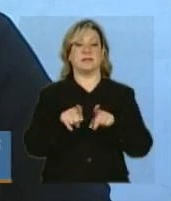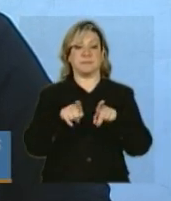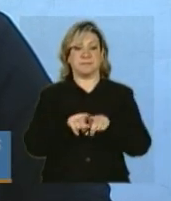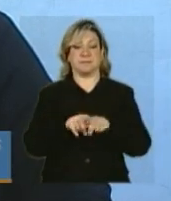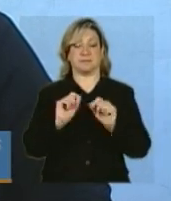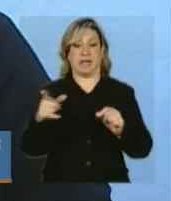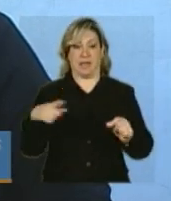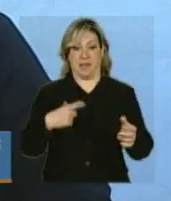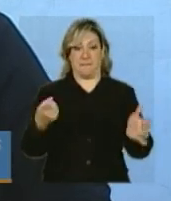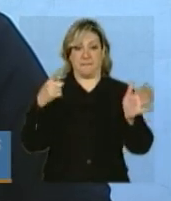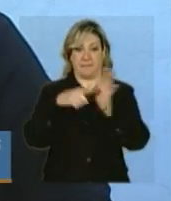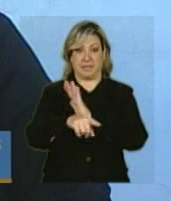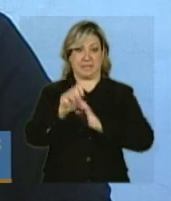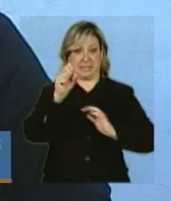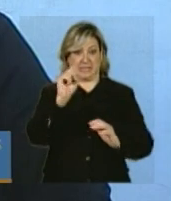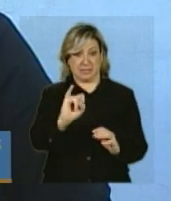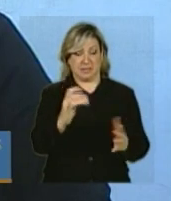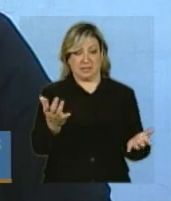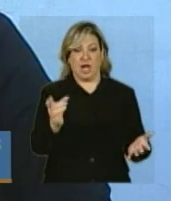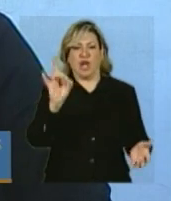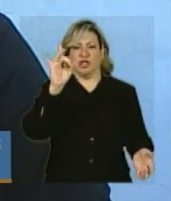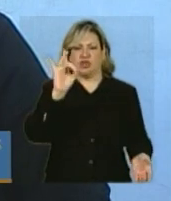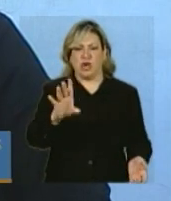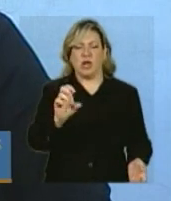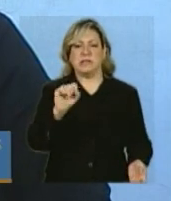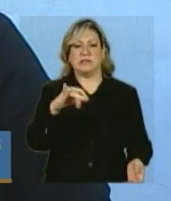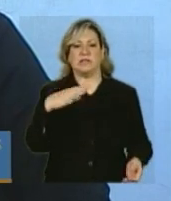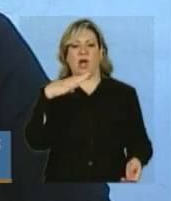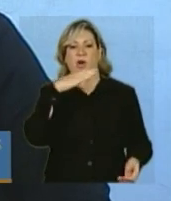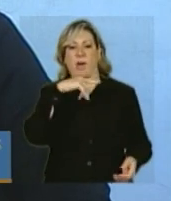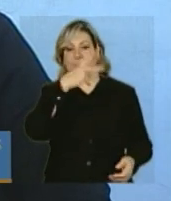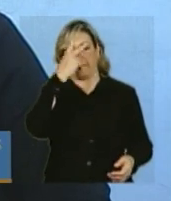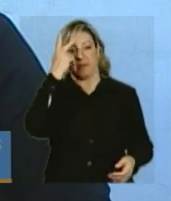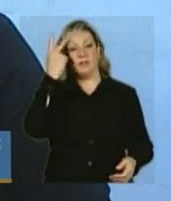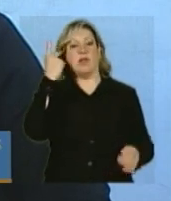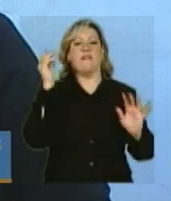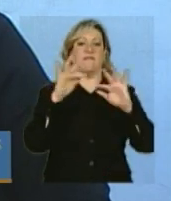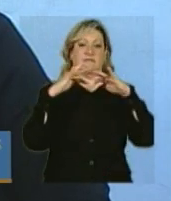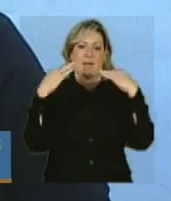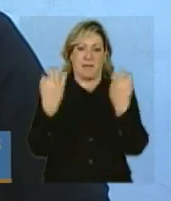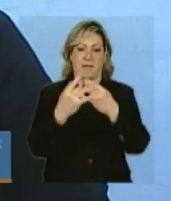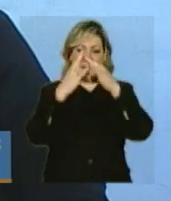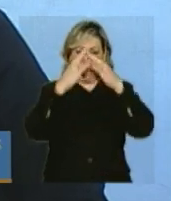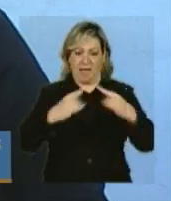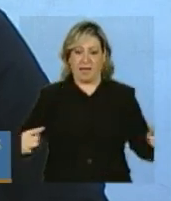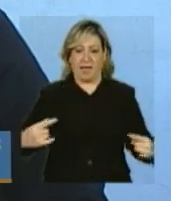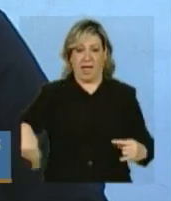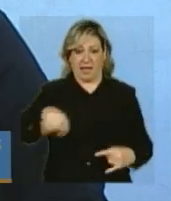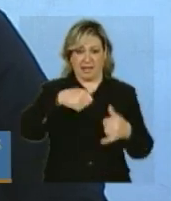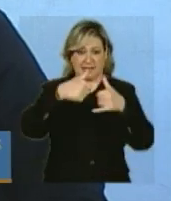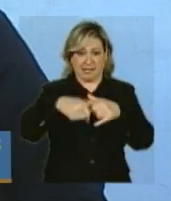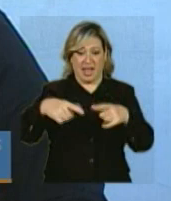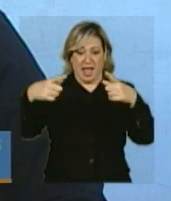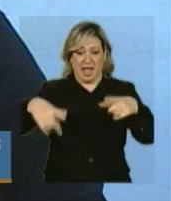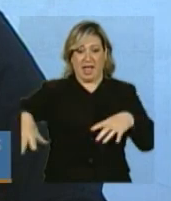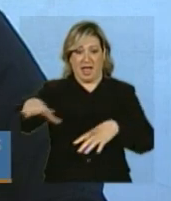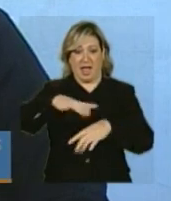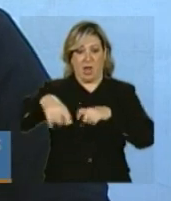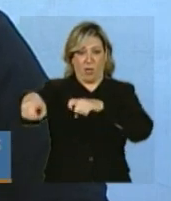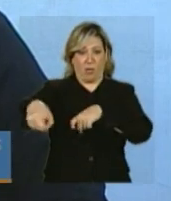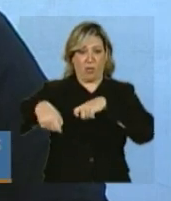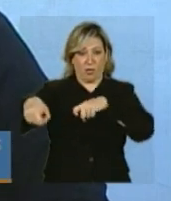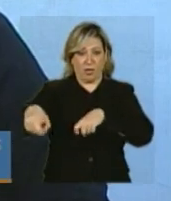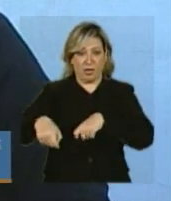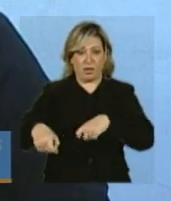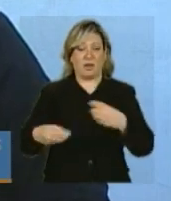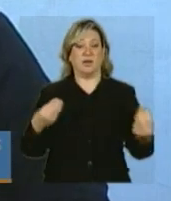a pergunta é se só se consideram famílias acampadas aquelas que estão na zona rural. E aí se reivindicando, então, o acesso